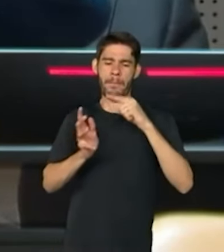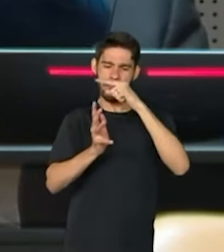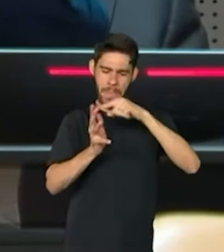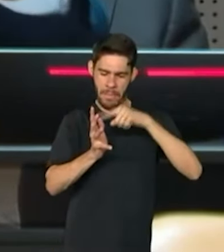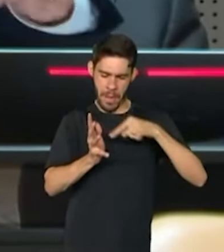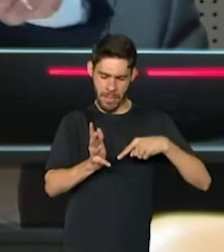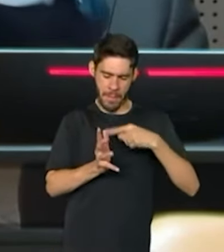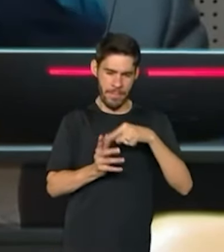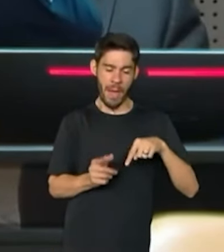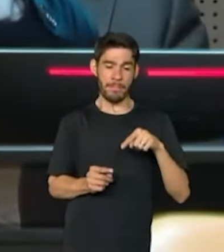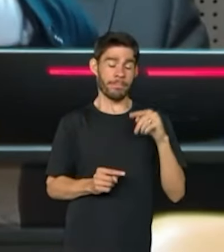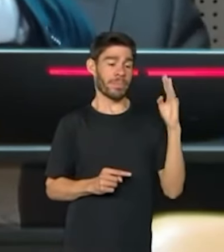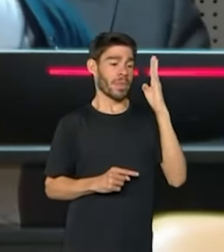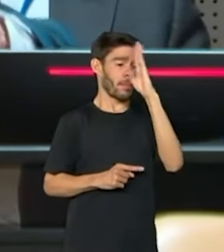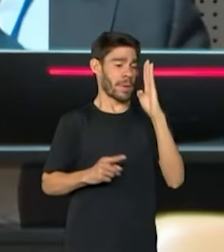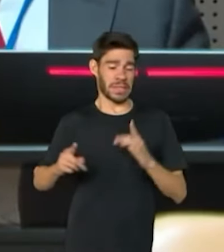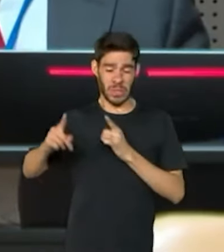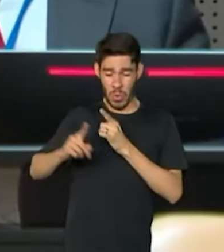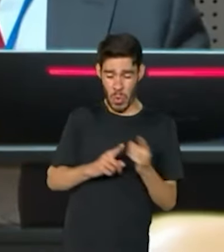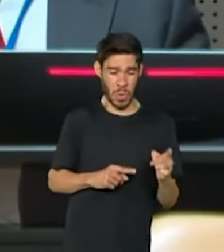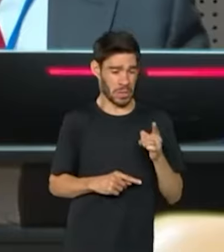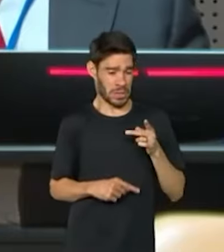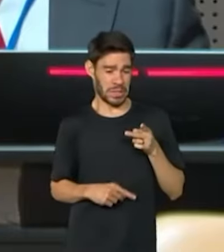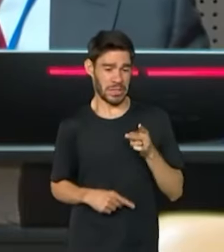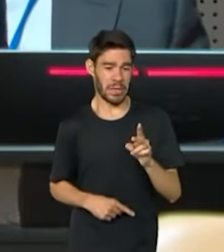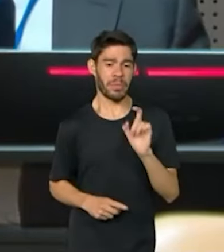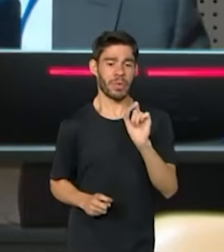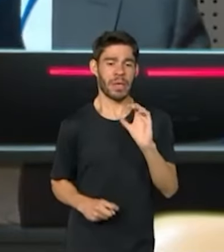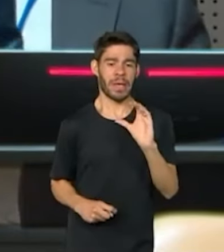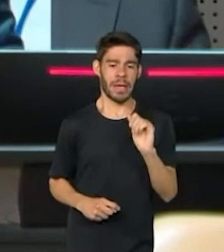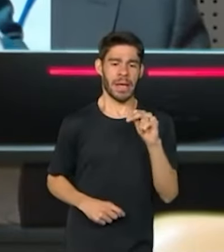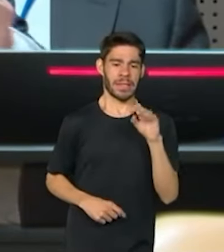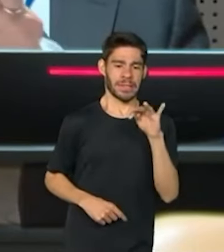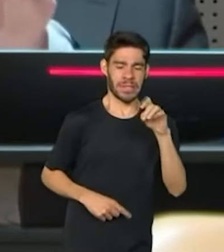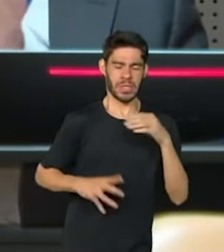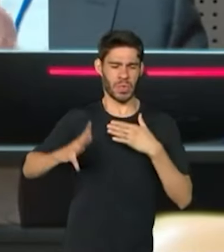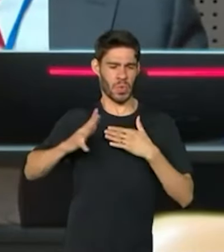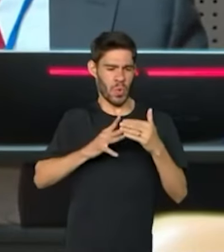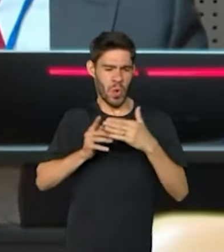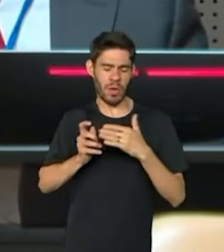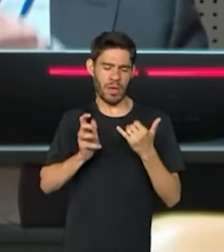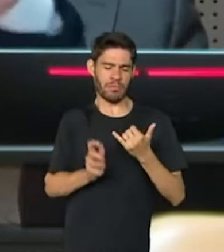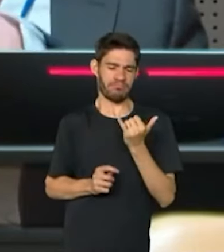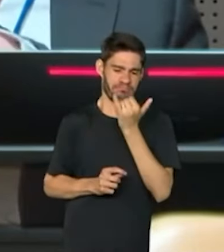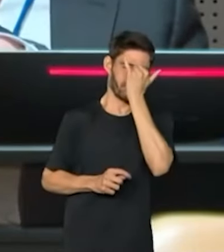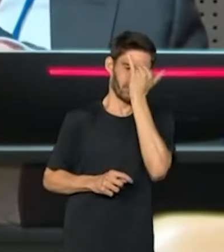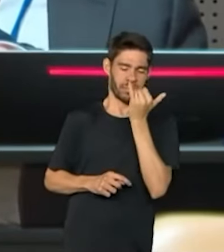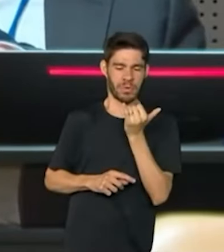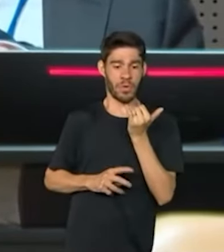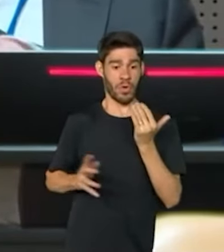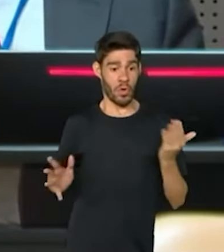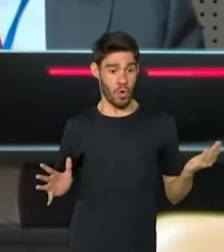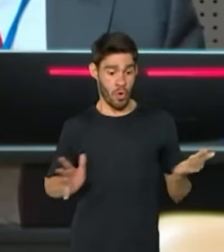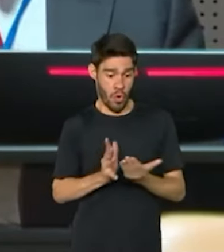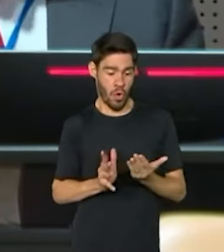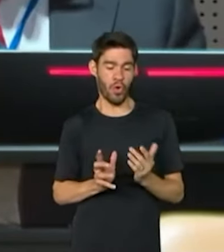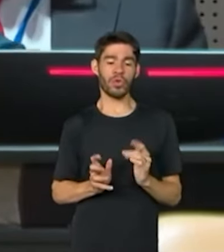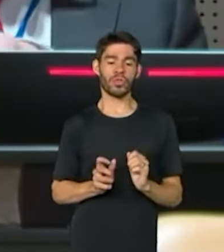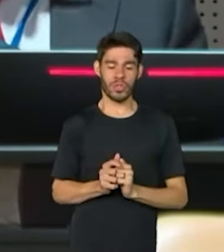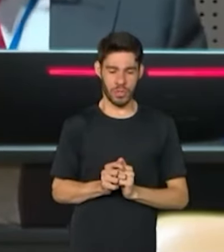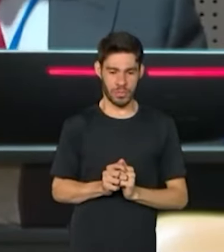Brasil sempre foi contra cassino, sempre foi contra qualquer tipo de jogo de azar.